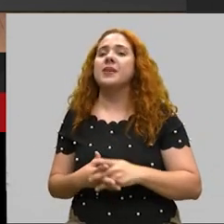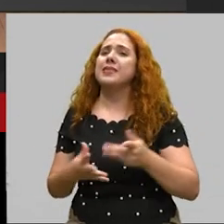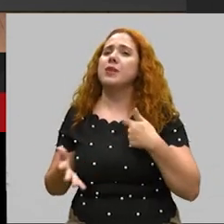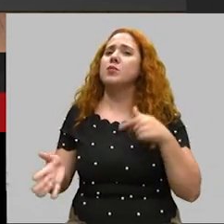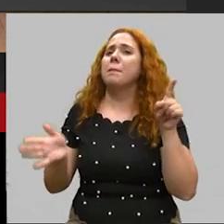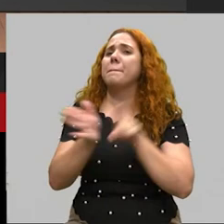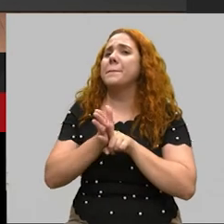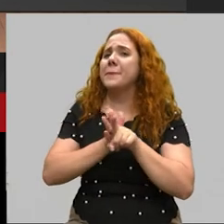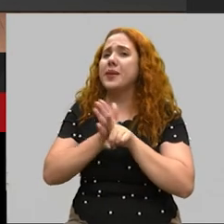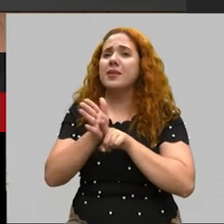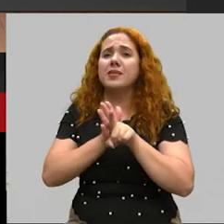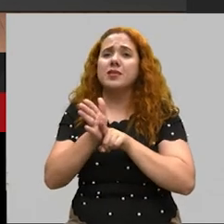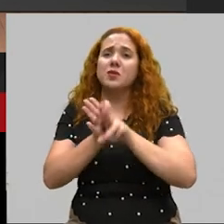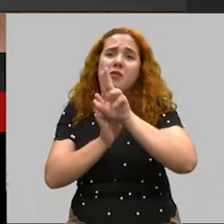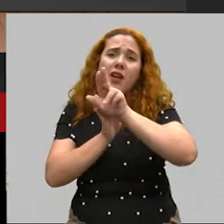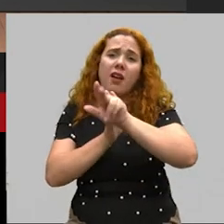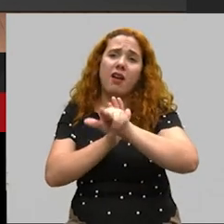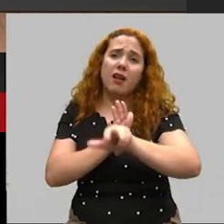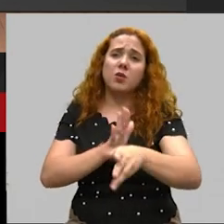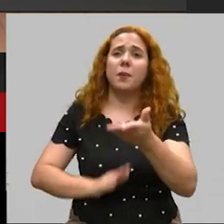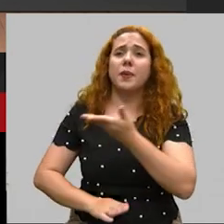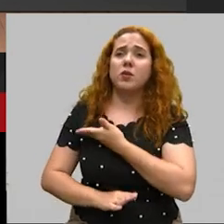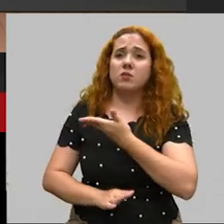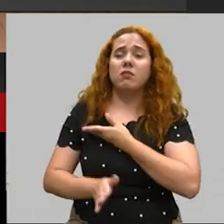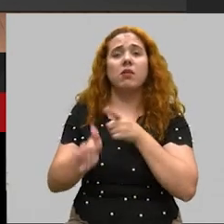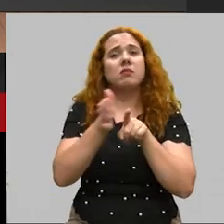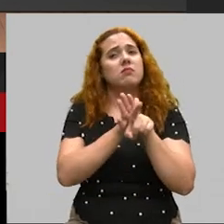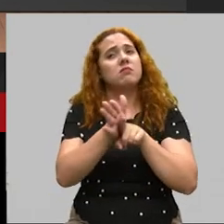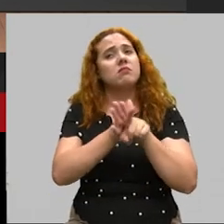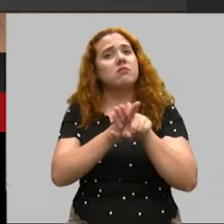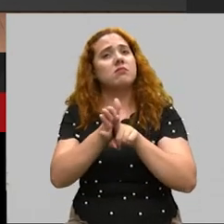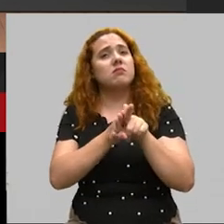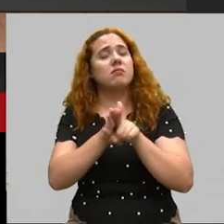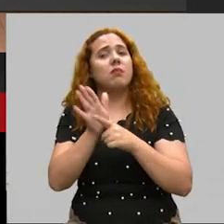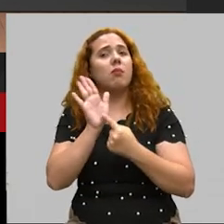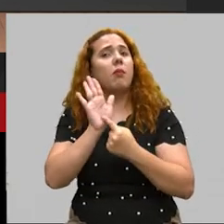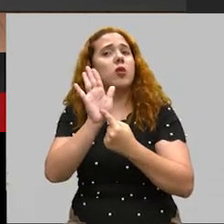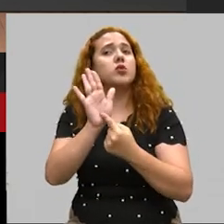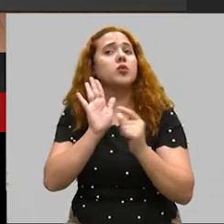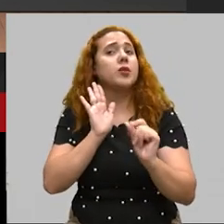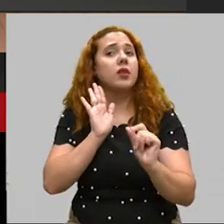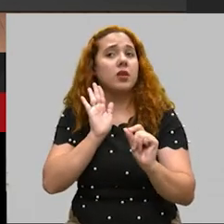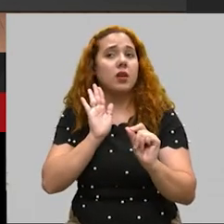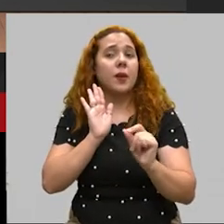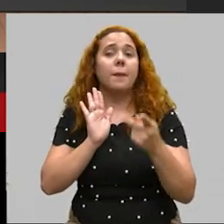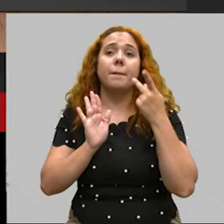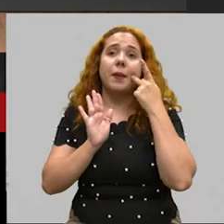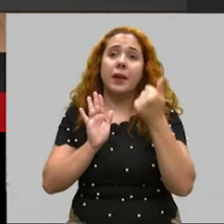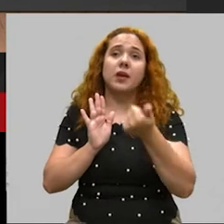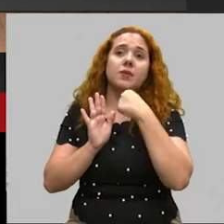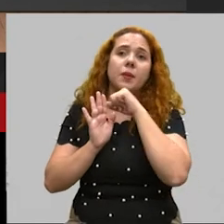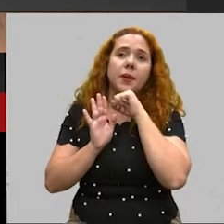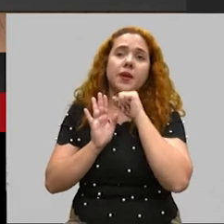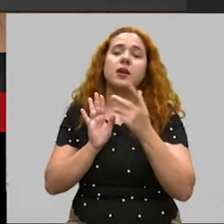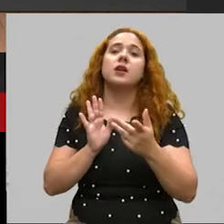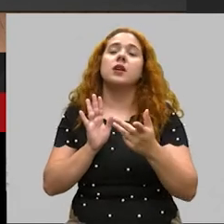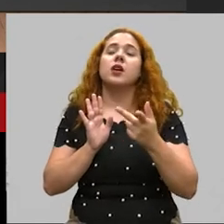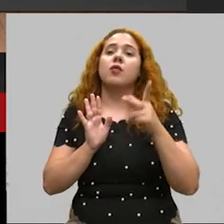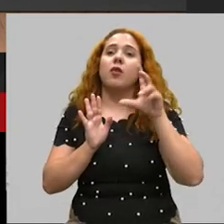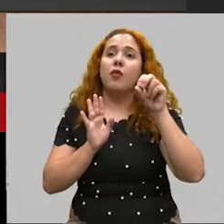Tatiana que trazem isso pesquisas que dizem assim quando os pais os avós